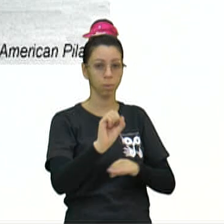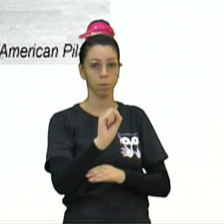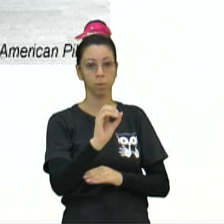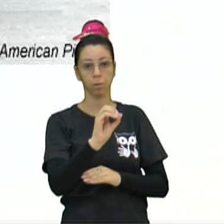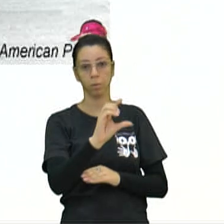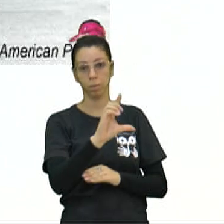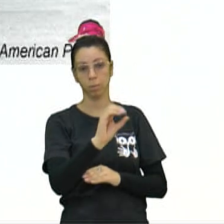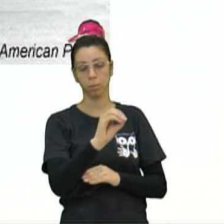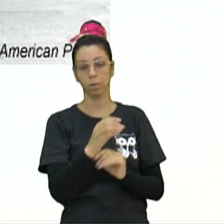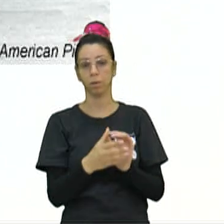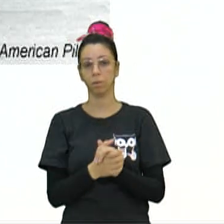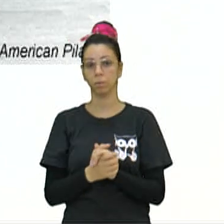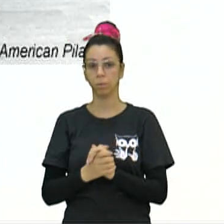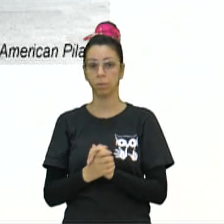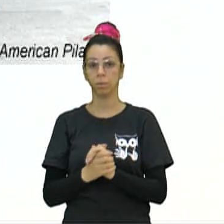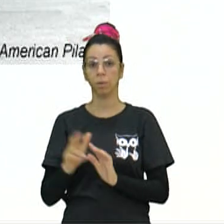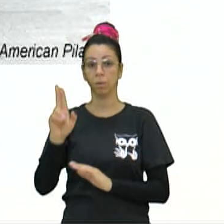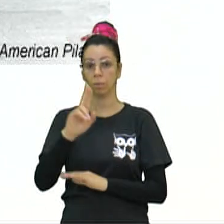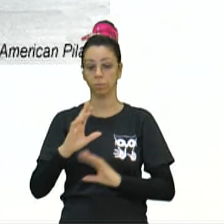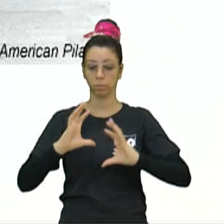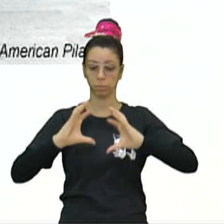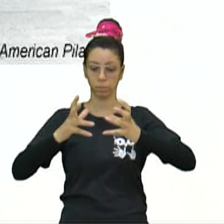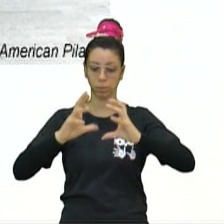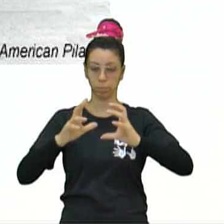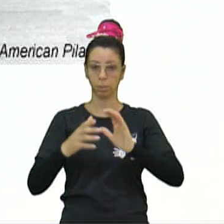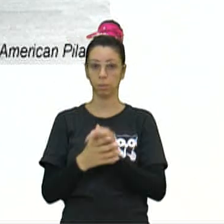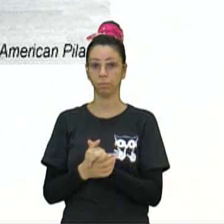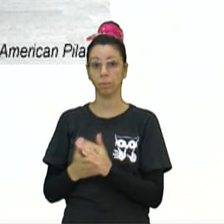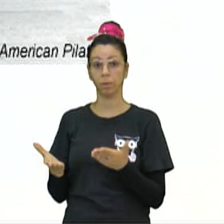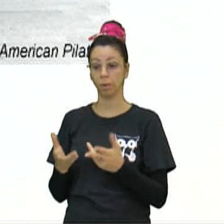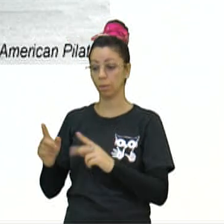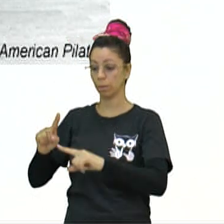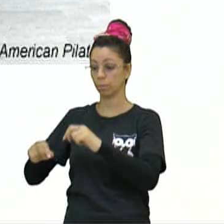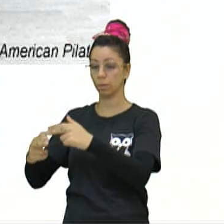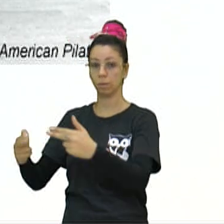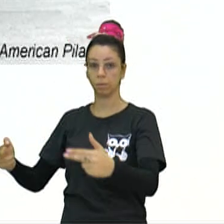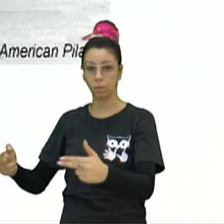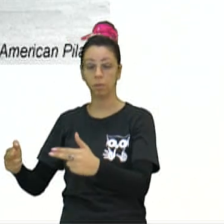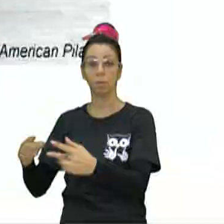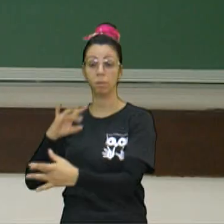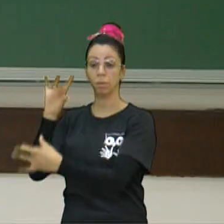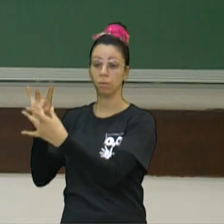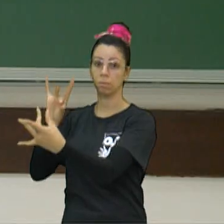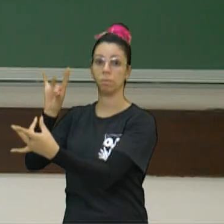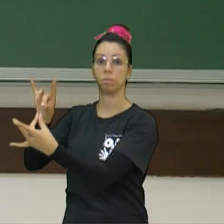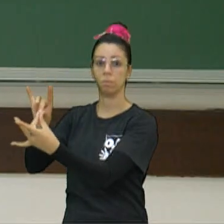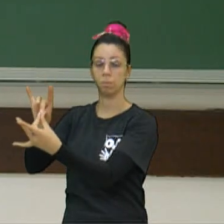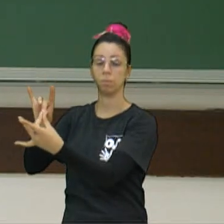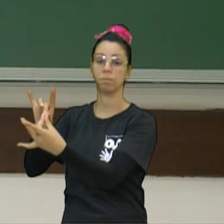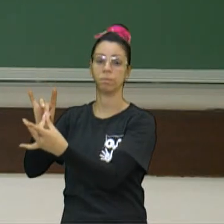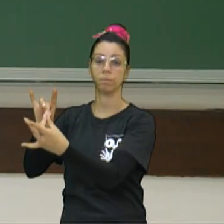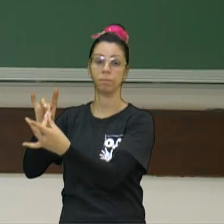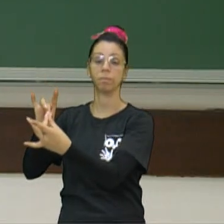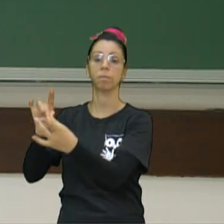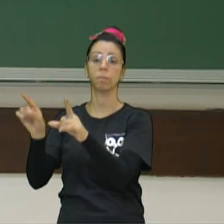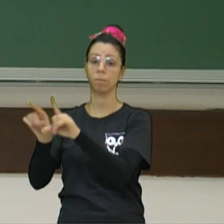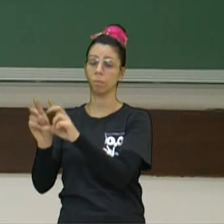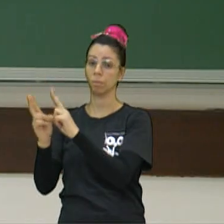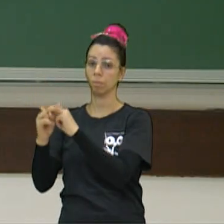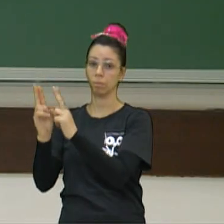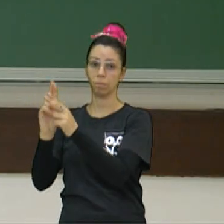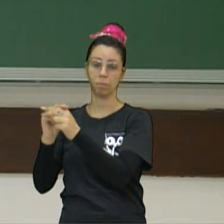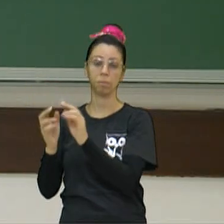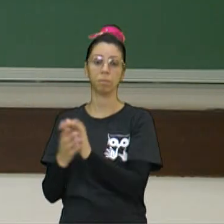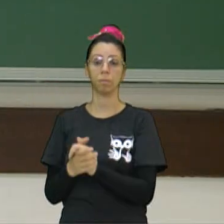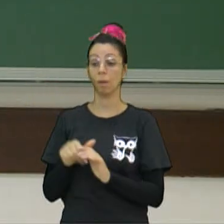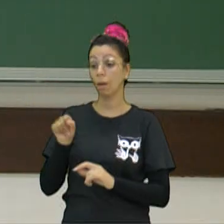bola, e aqui são equipamentos específicos do método Pilates. Então esses equipamentos também foram criados pelo seu